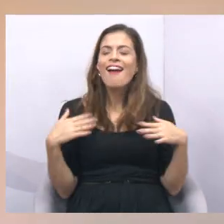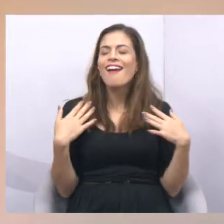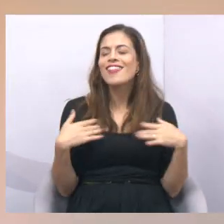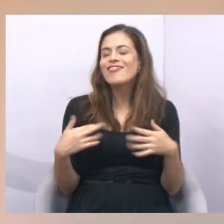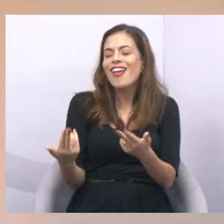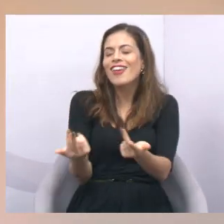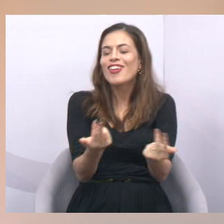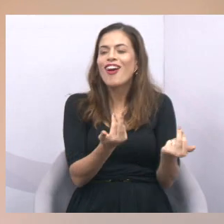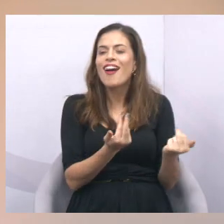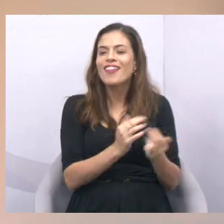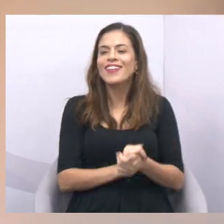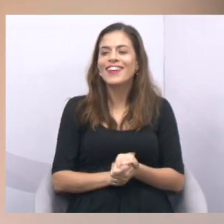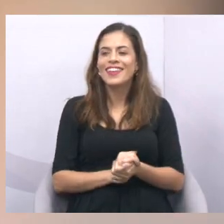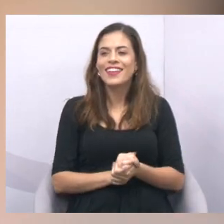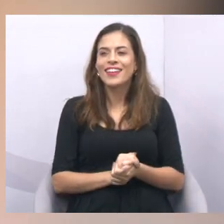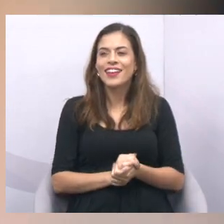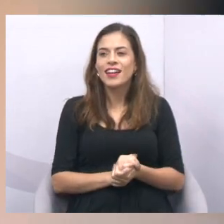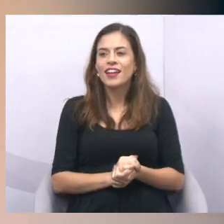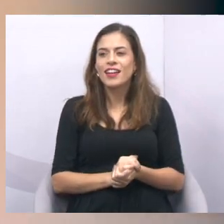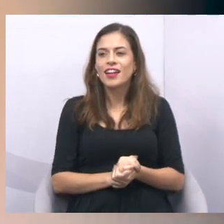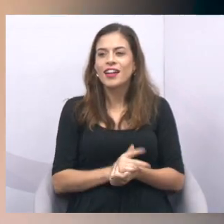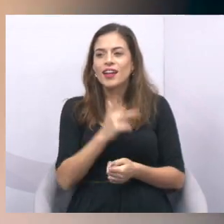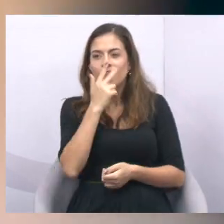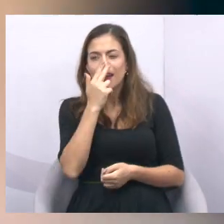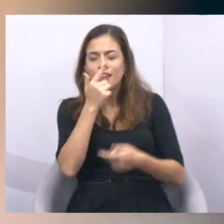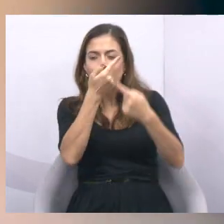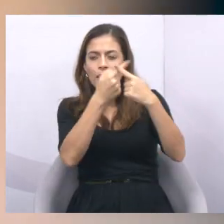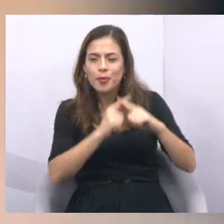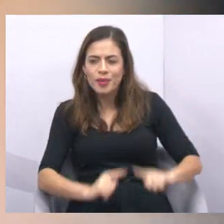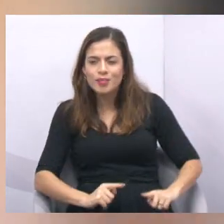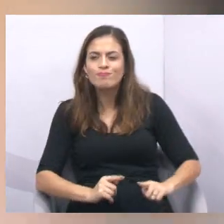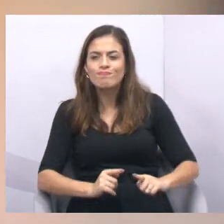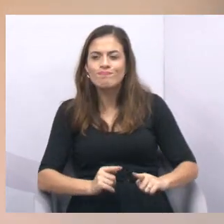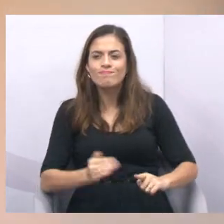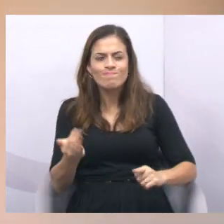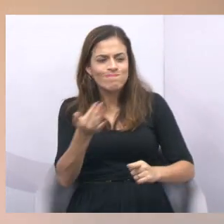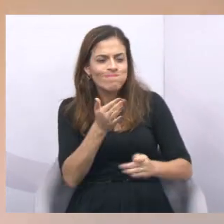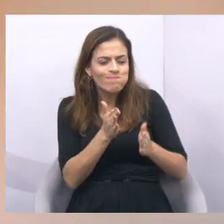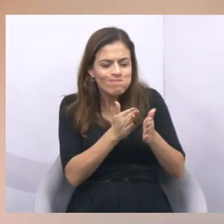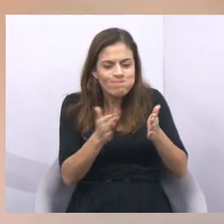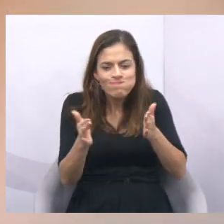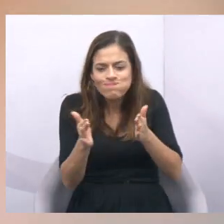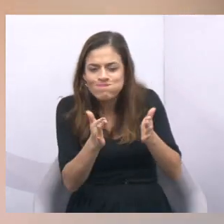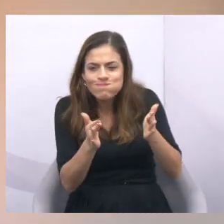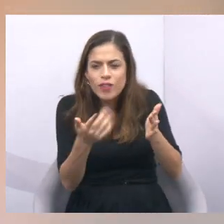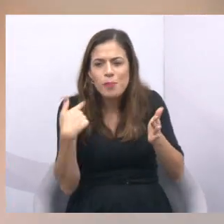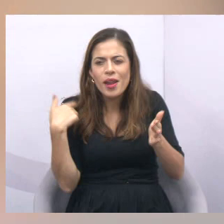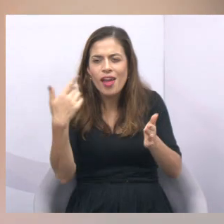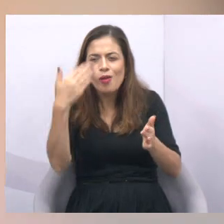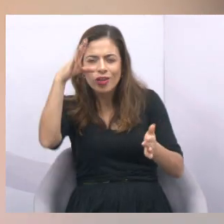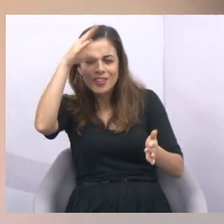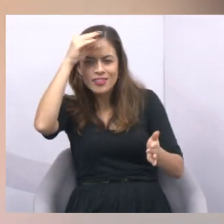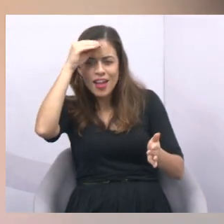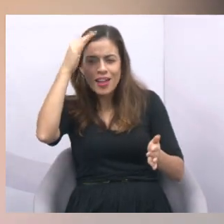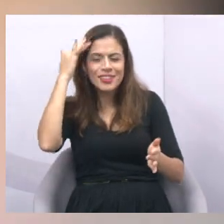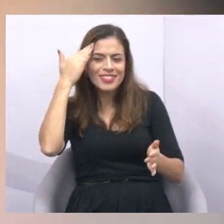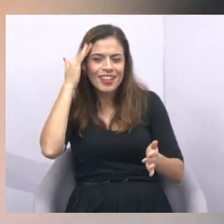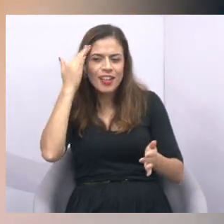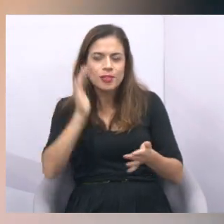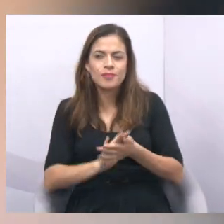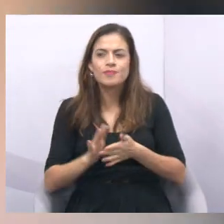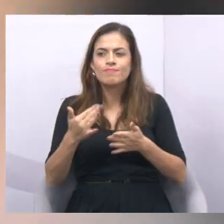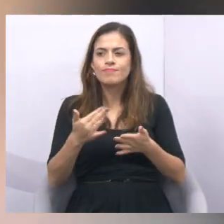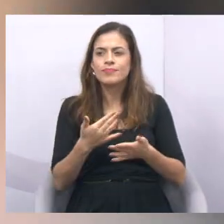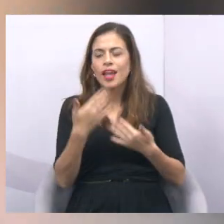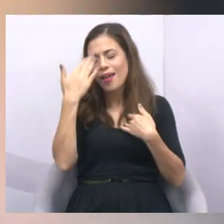ficamos iguais. E eu acho que aquele torneio foi um divisor de águas. Meu agradecimento por você é imenso. Agora,